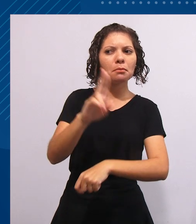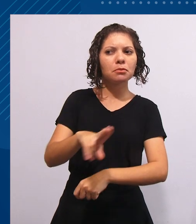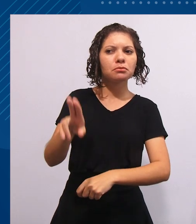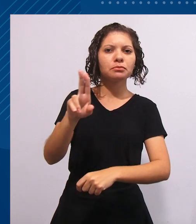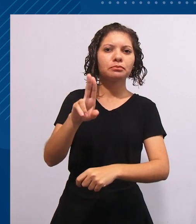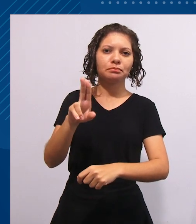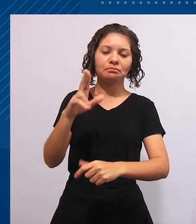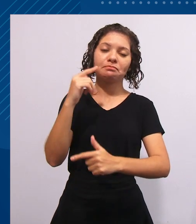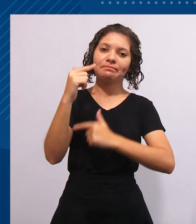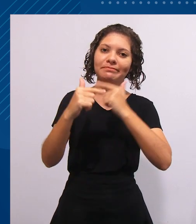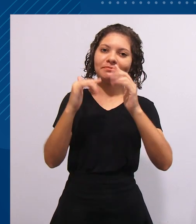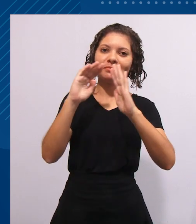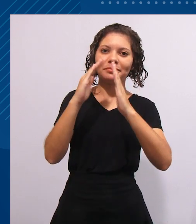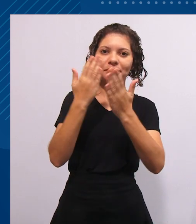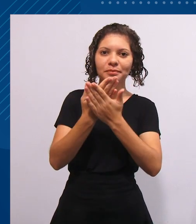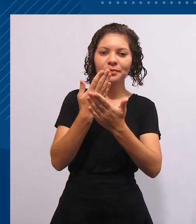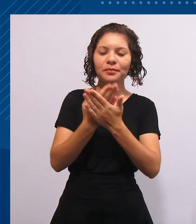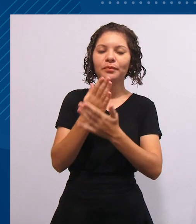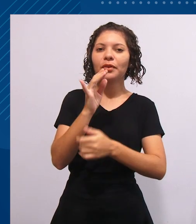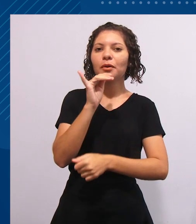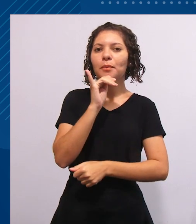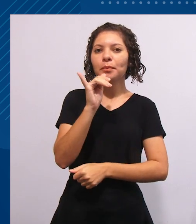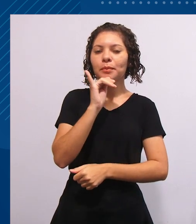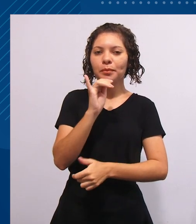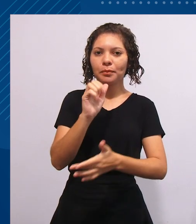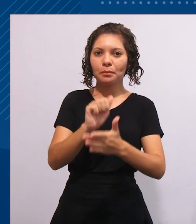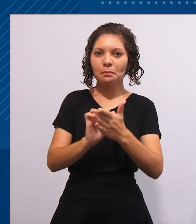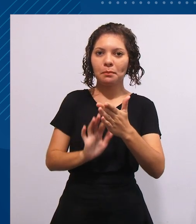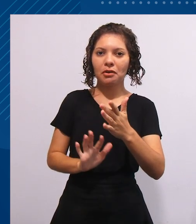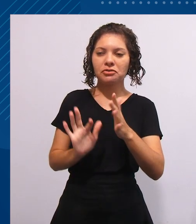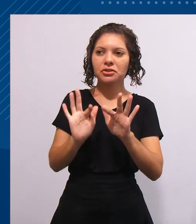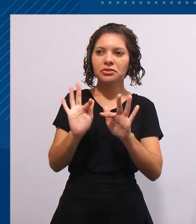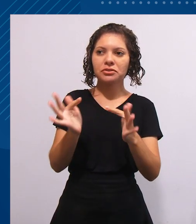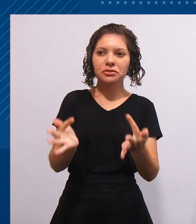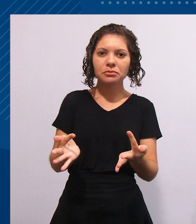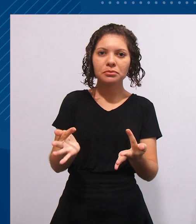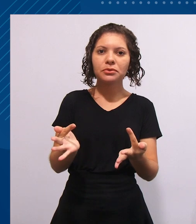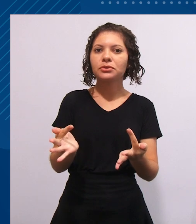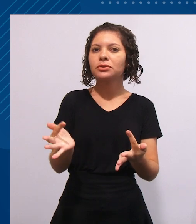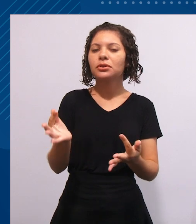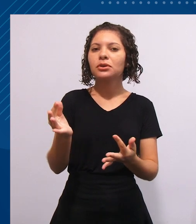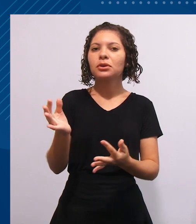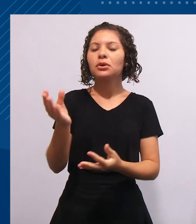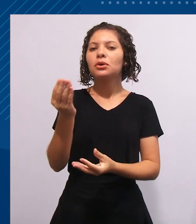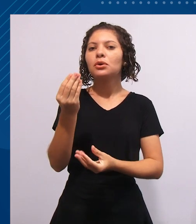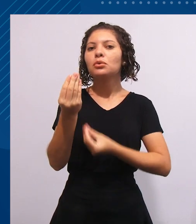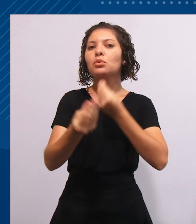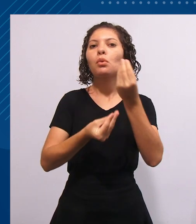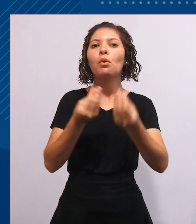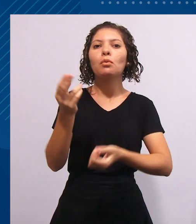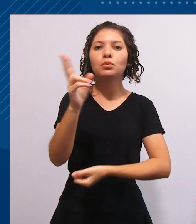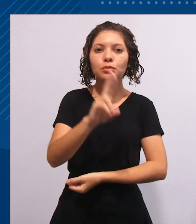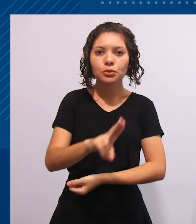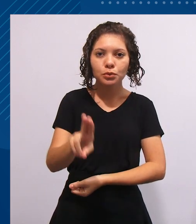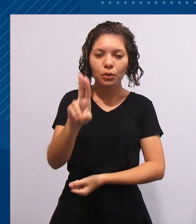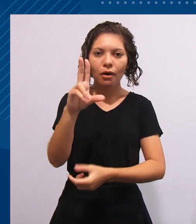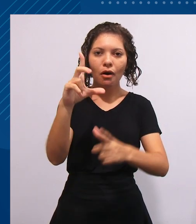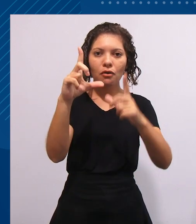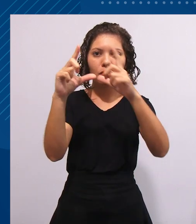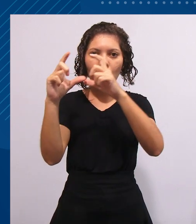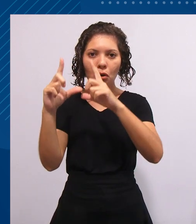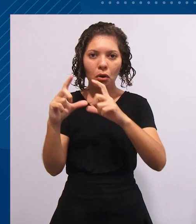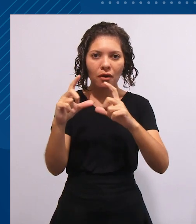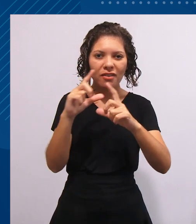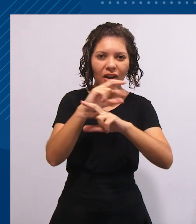poderia pensar num num exercício simples a partir do dispositivo da fotografia narrada enfim se nós não